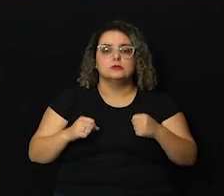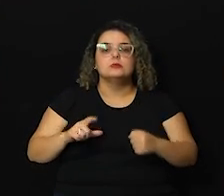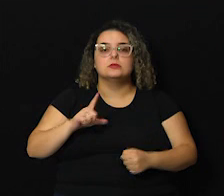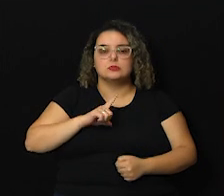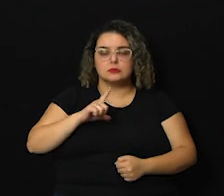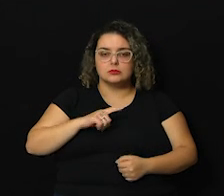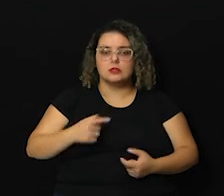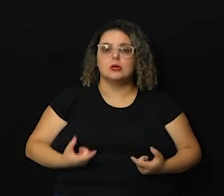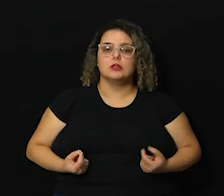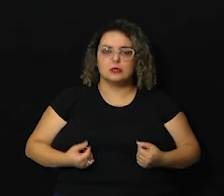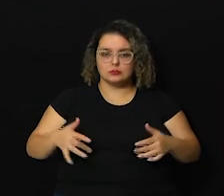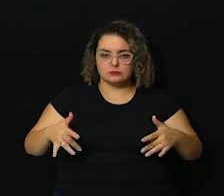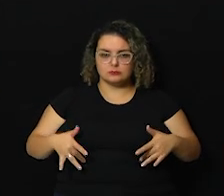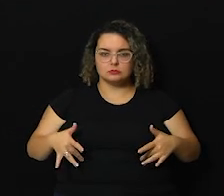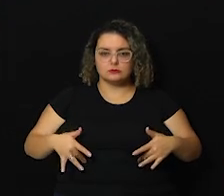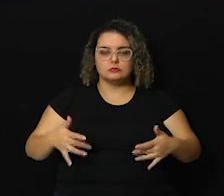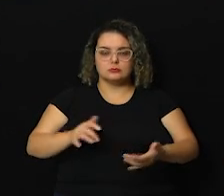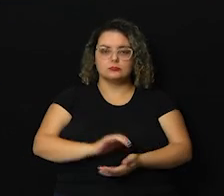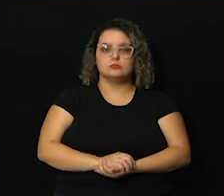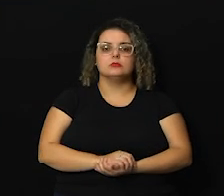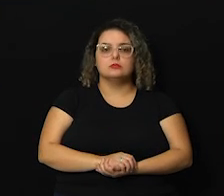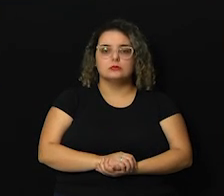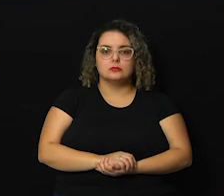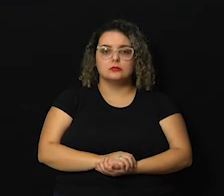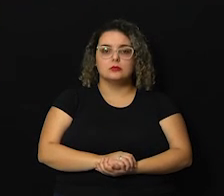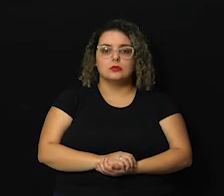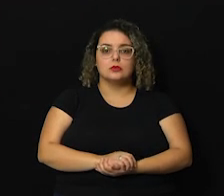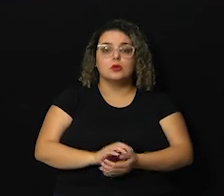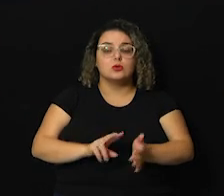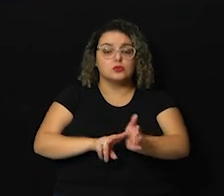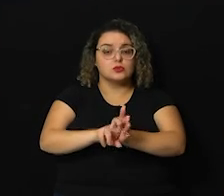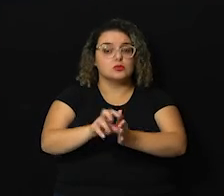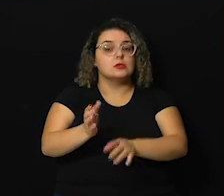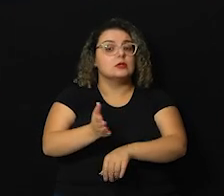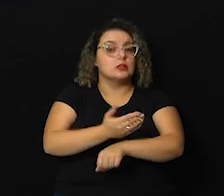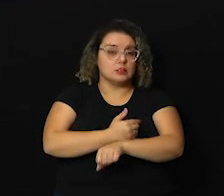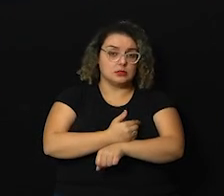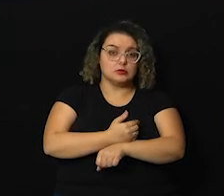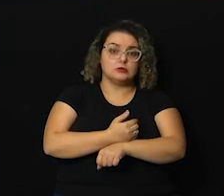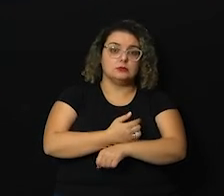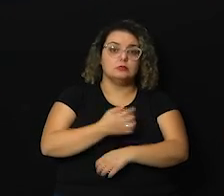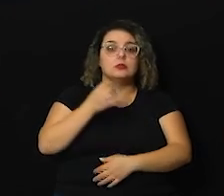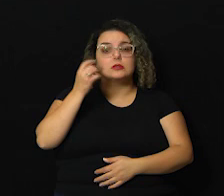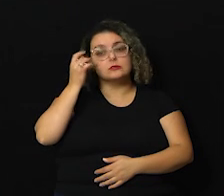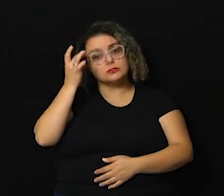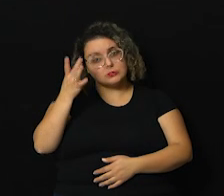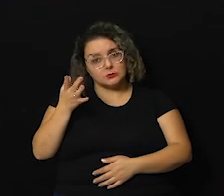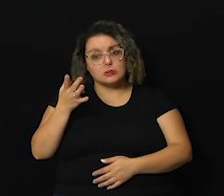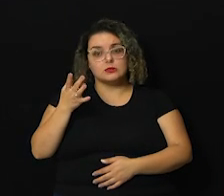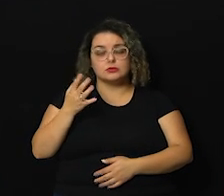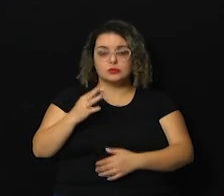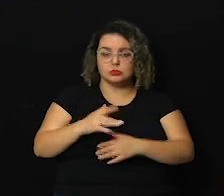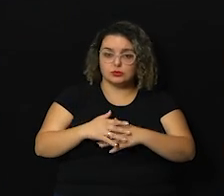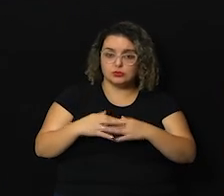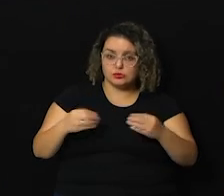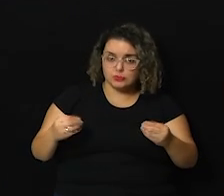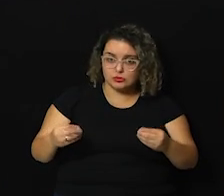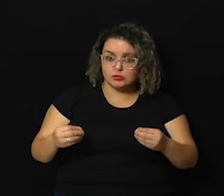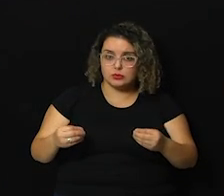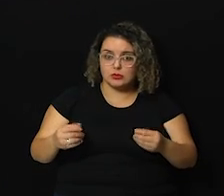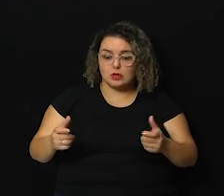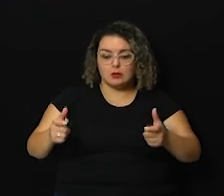câncer renal. O câncer, em geral, é uma doença que, quanto mais precocemente diagnosticada, mais facilmente curável,